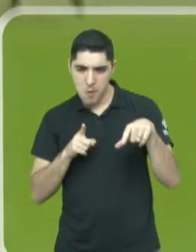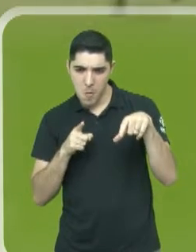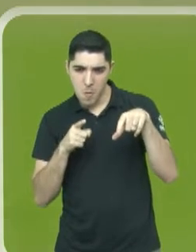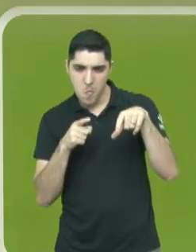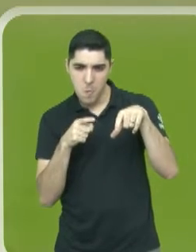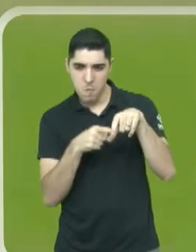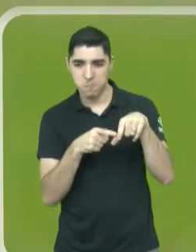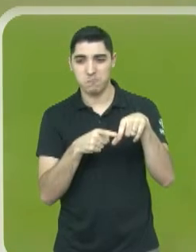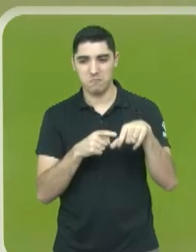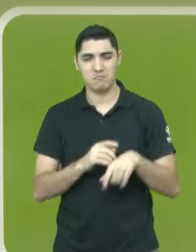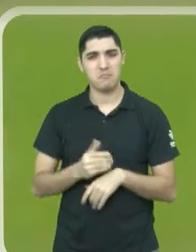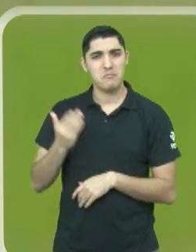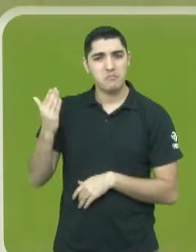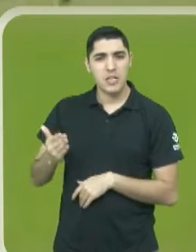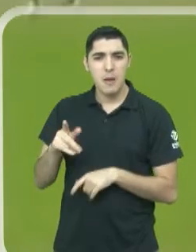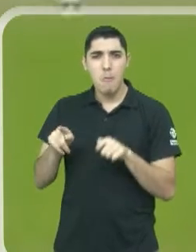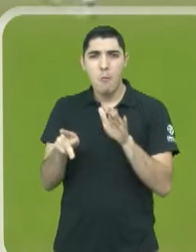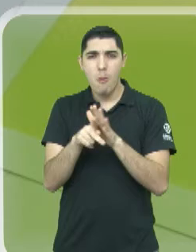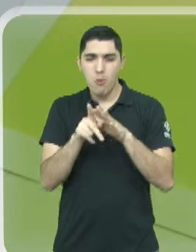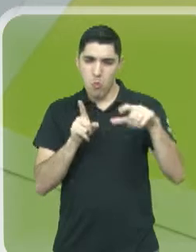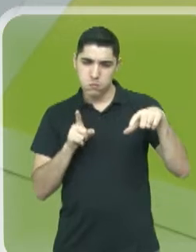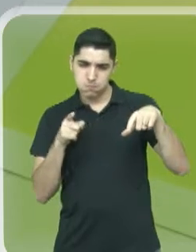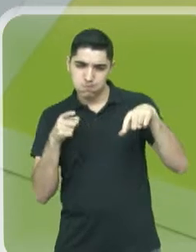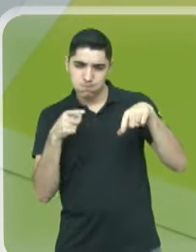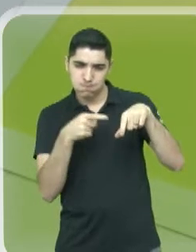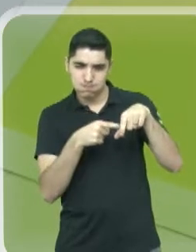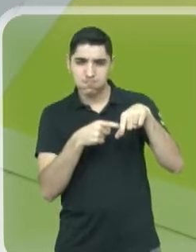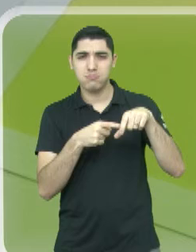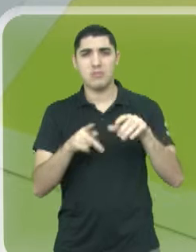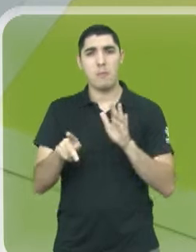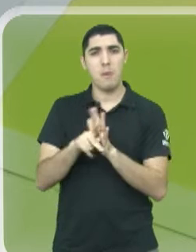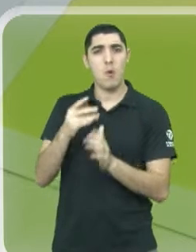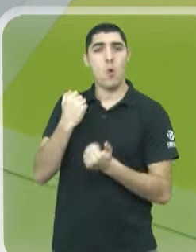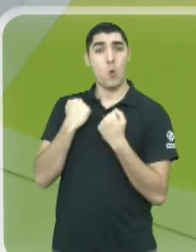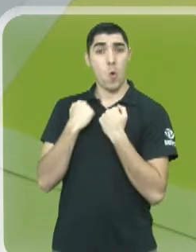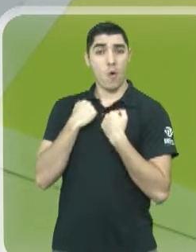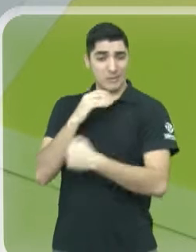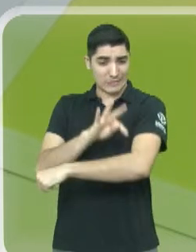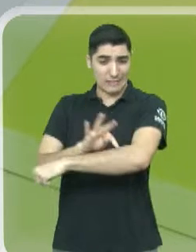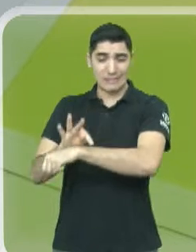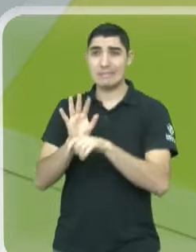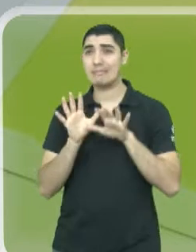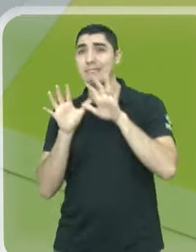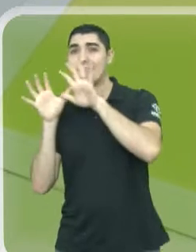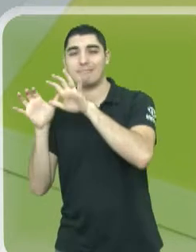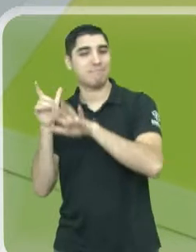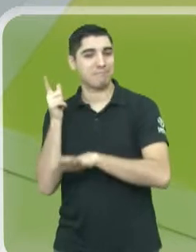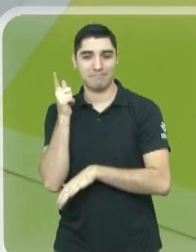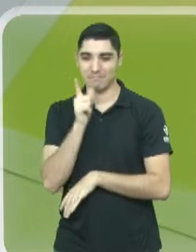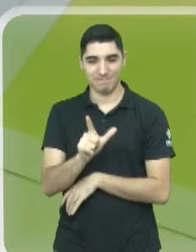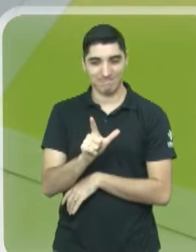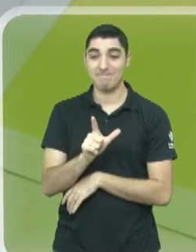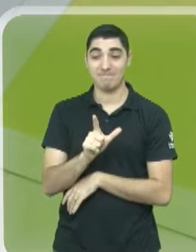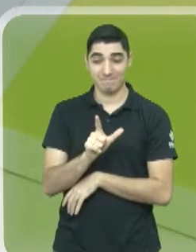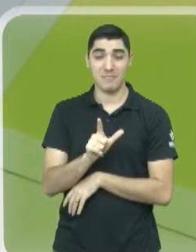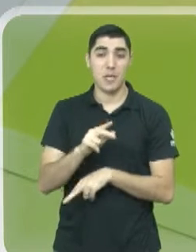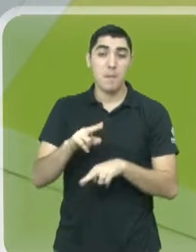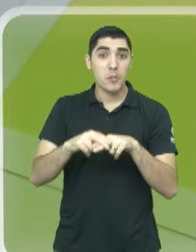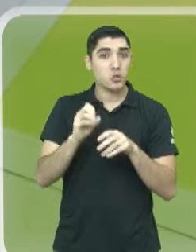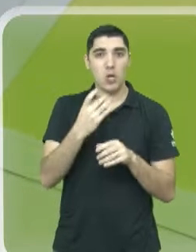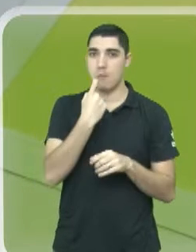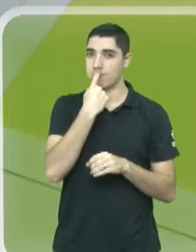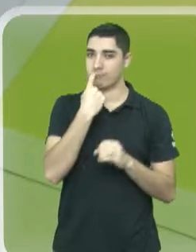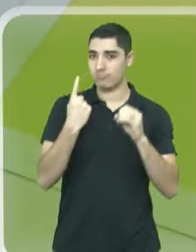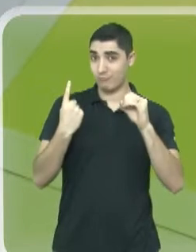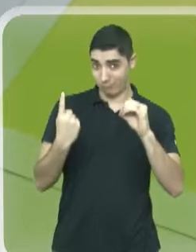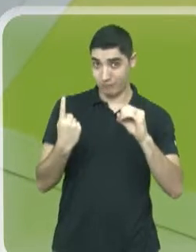categoria, Paulo, aquela bola de curveta na gaveta do goleiro do Taquaritinga, não teve chance, golzinho magro, este